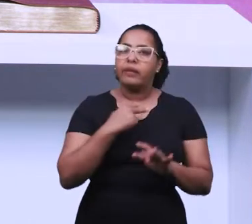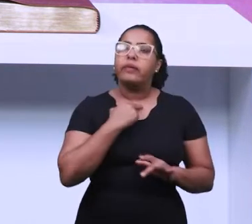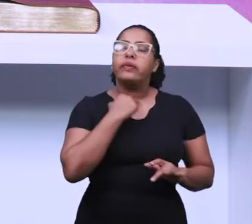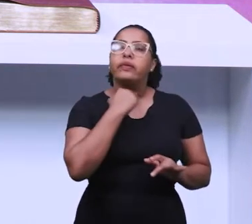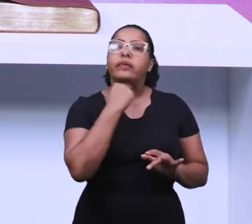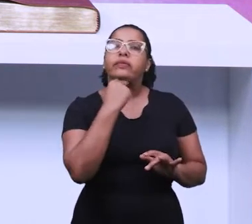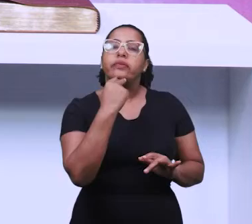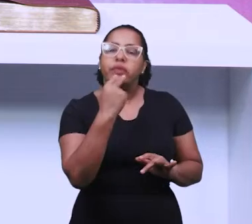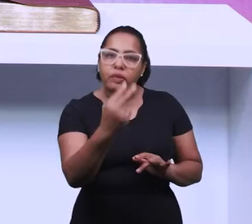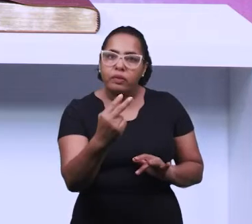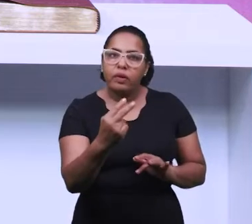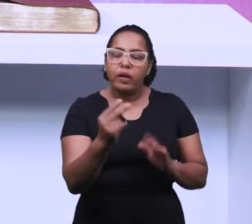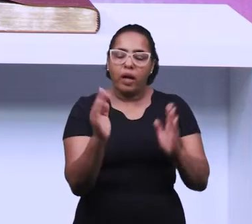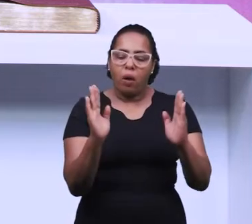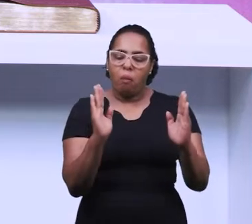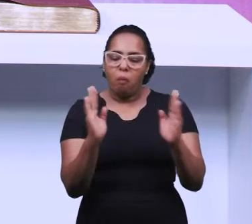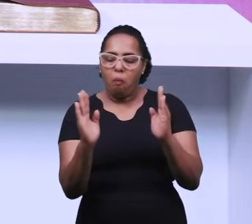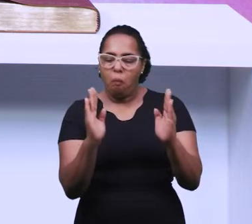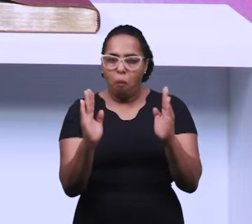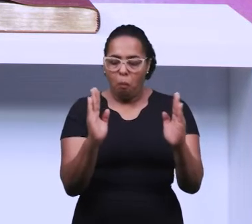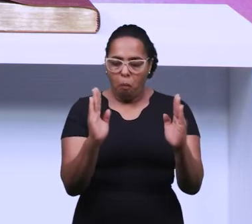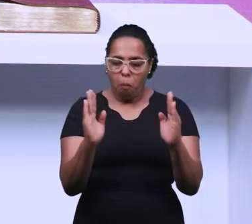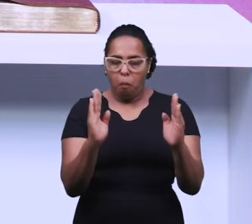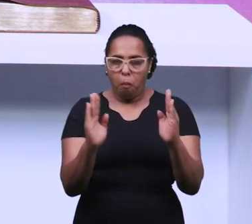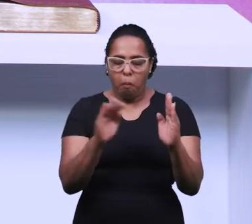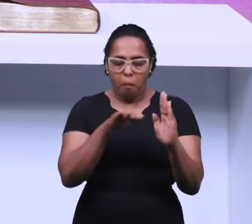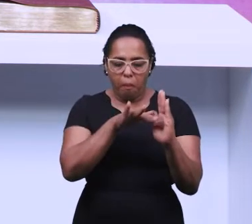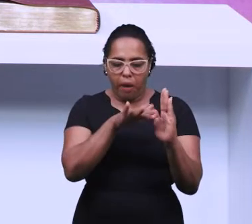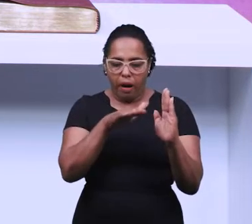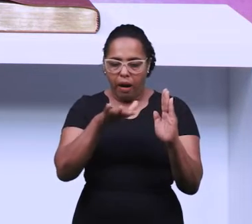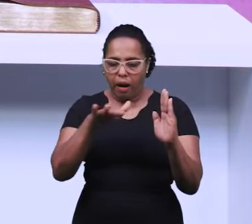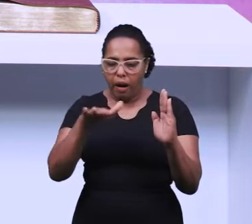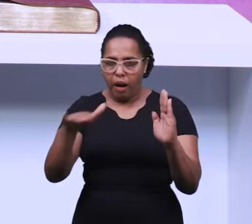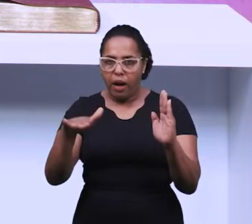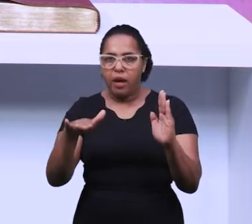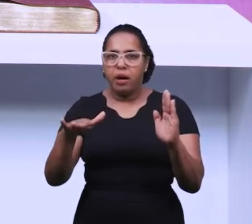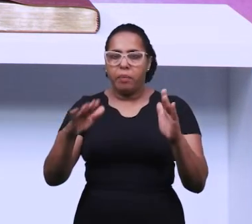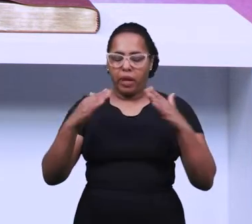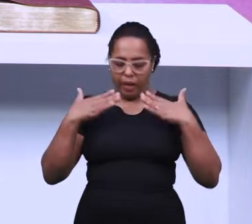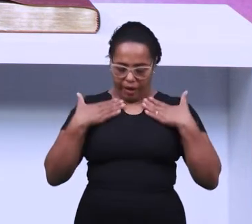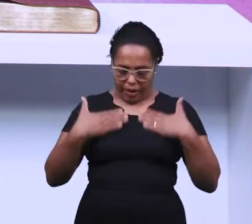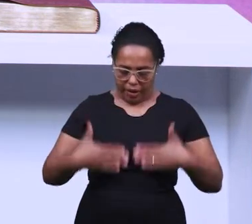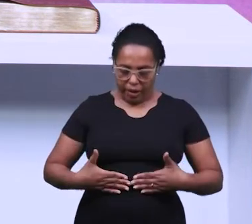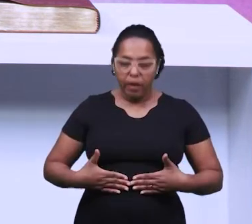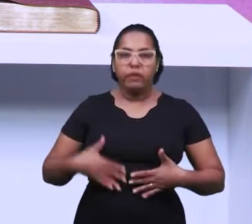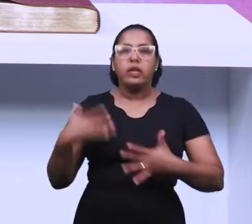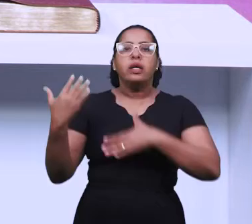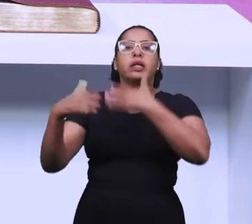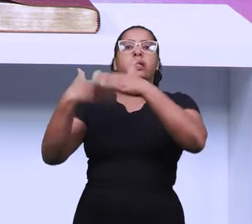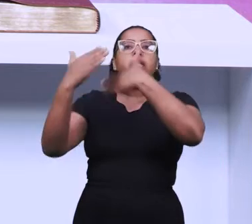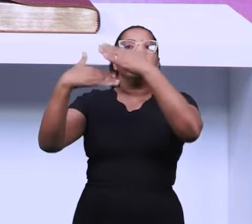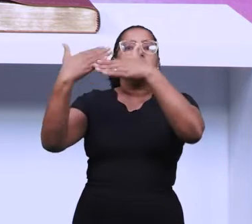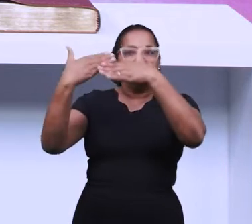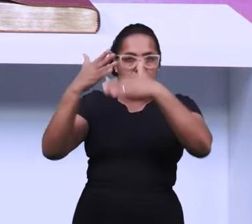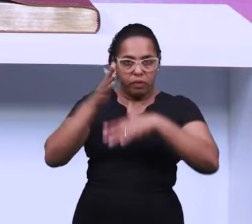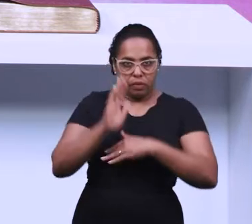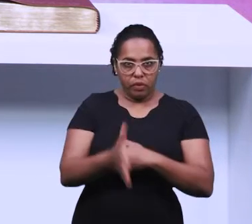estabilidade vocal, por consequência da estrutura física desse cantor já